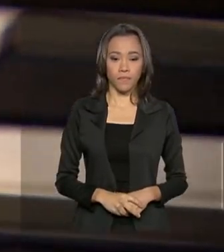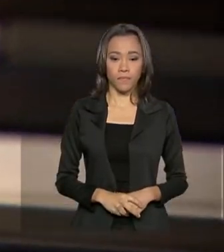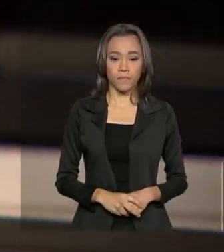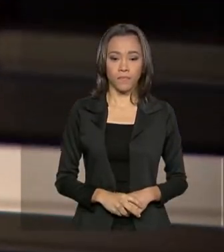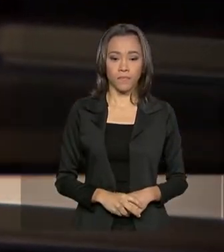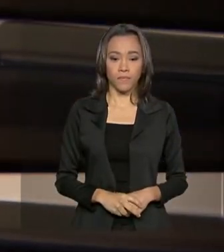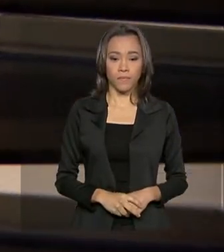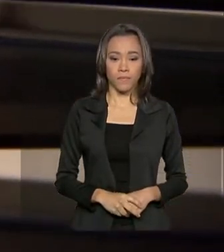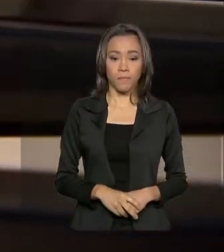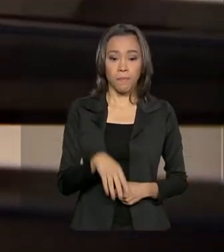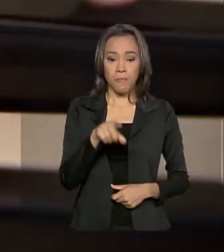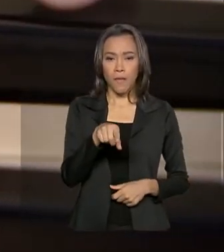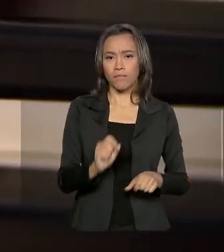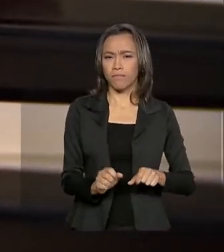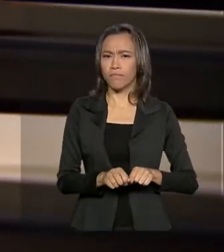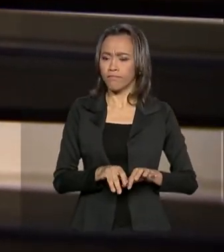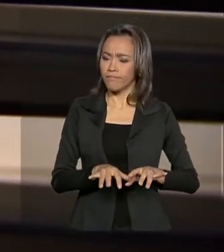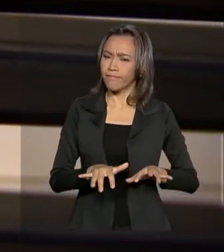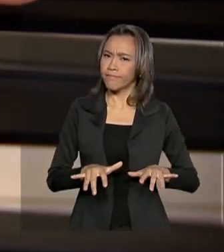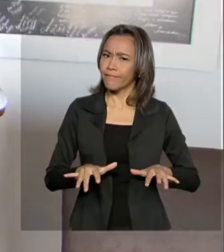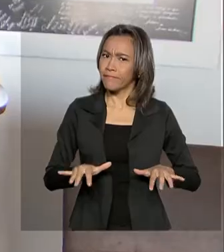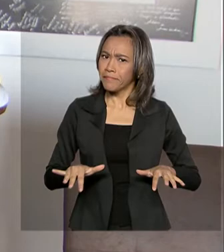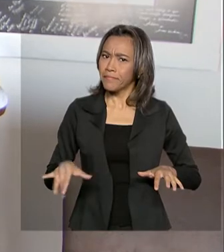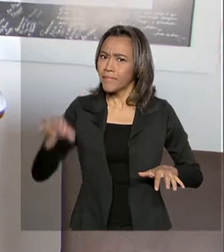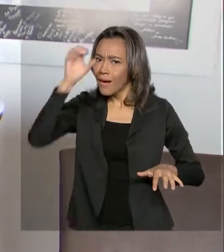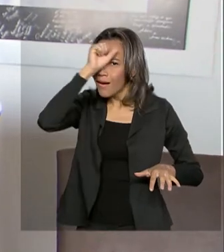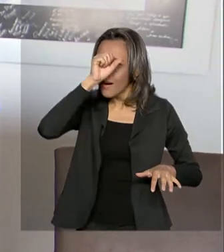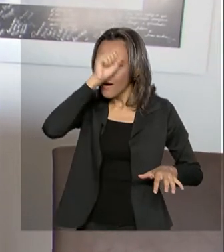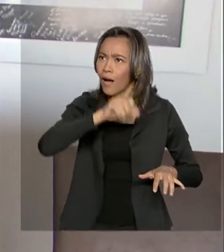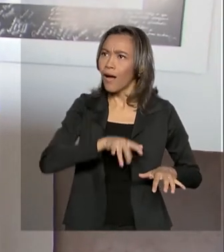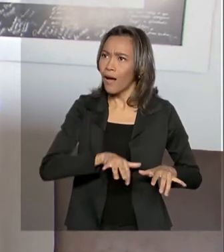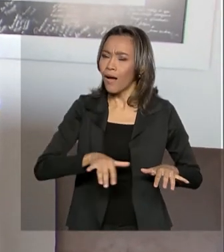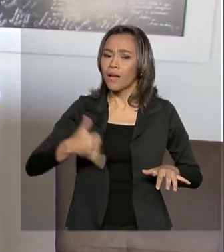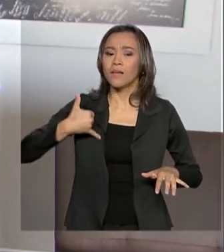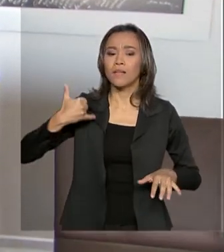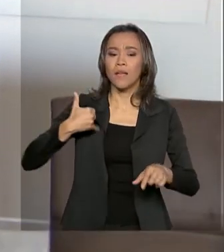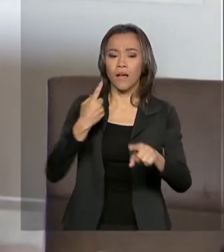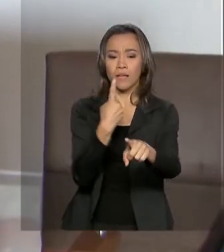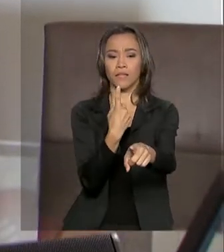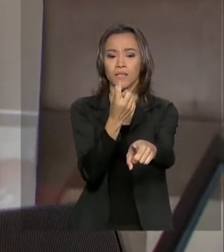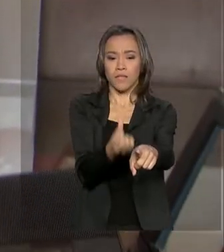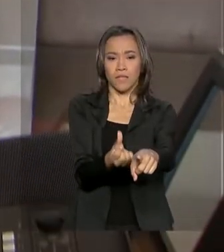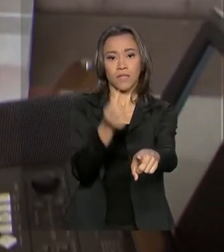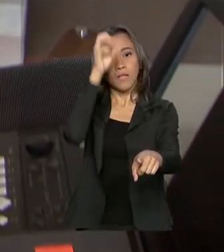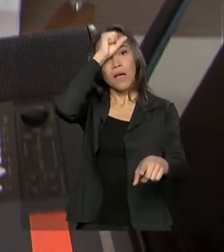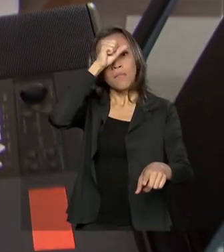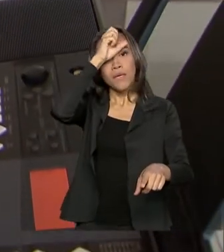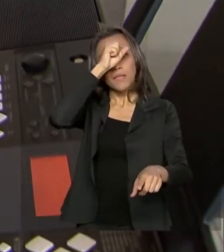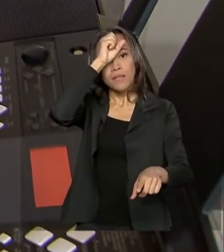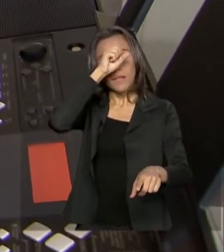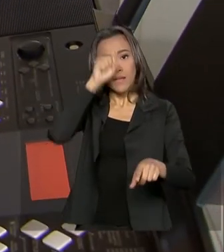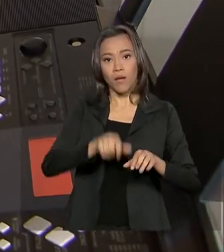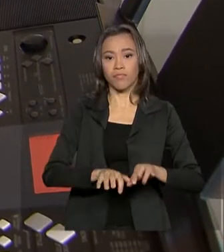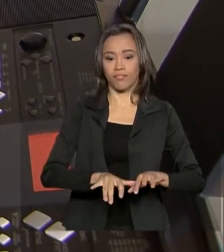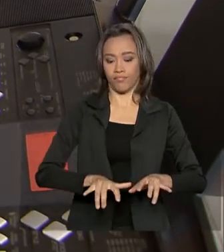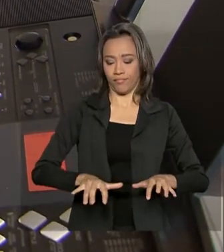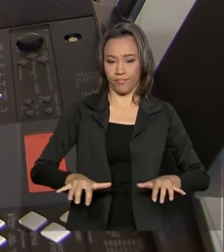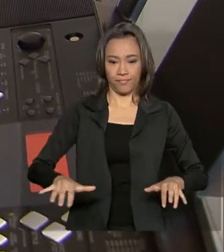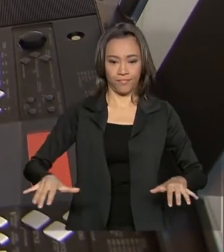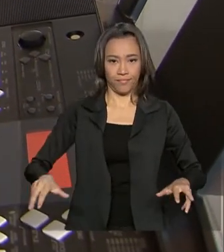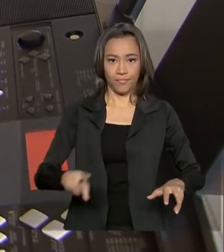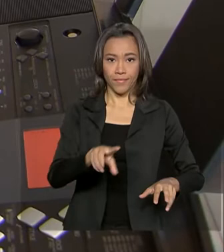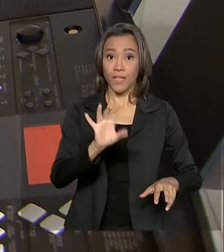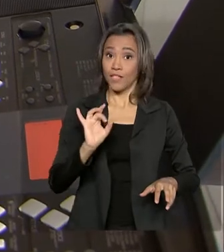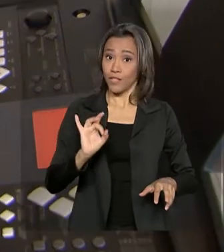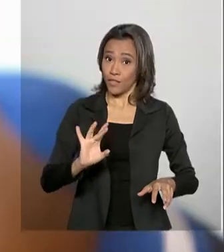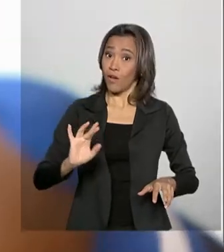Os primeiros acordes começaram a sair. Juan, de 16 anos, está aprendendo a tocar teclado, atividade que